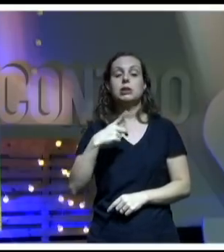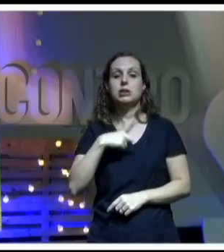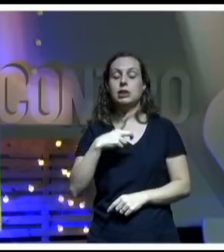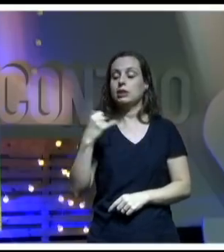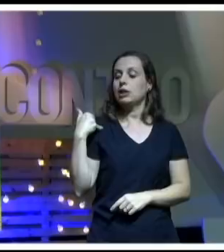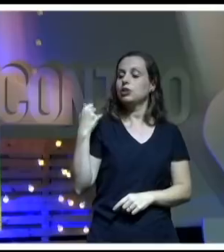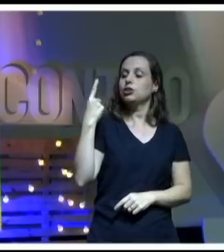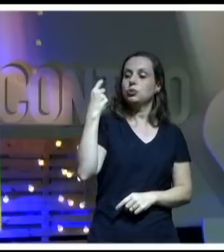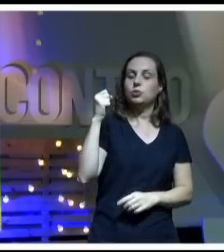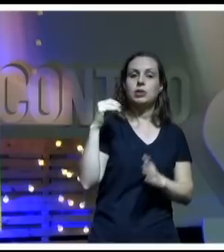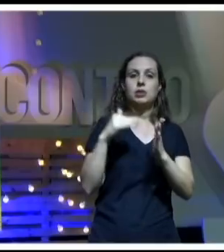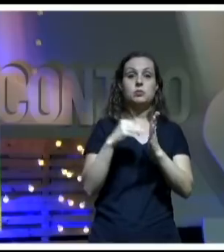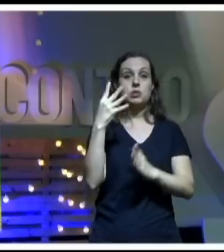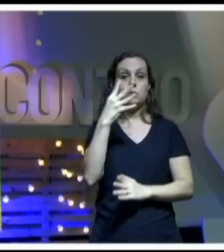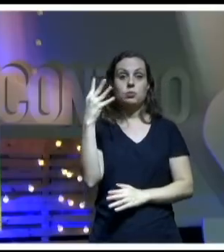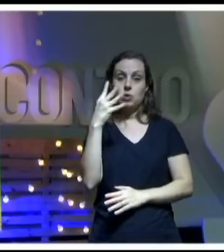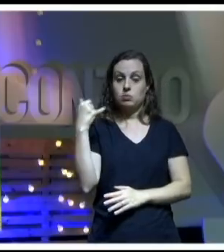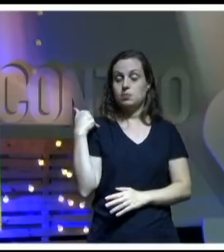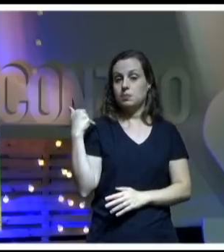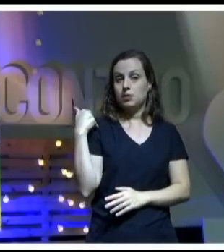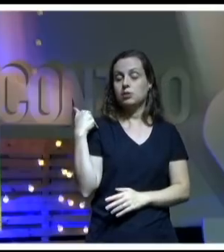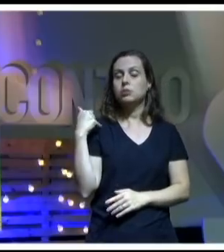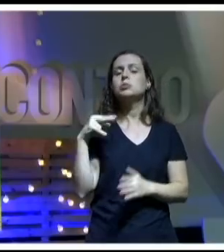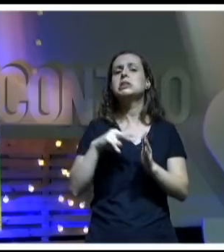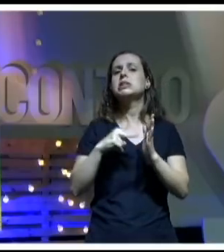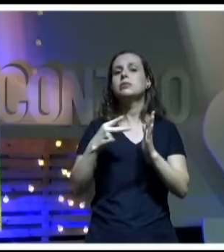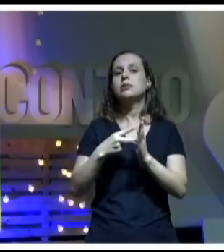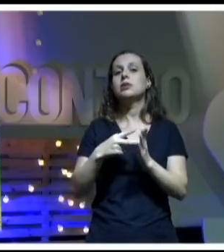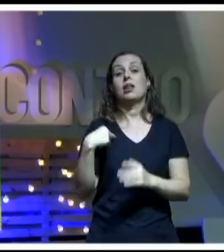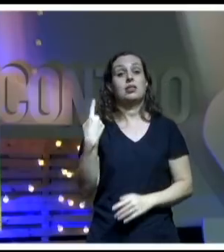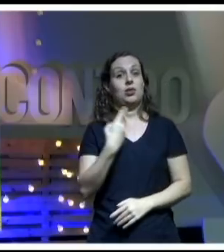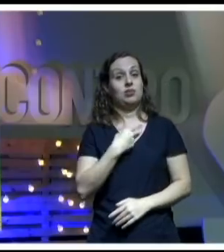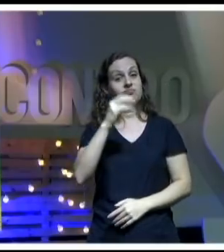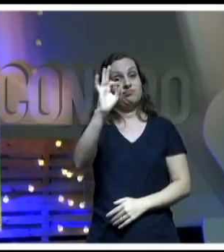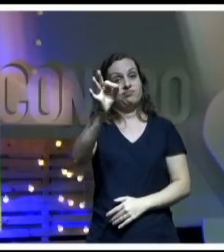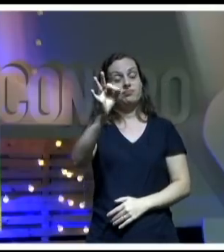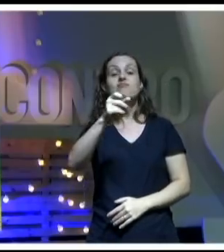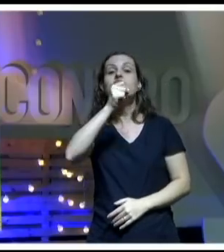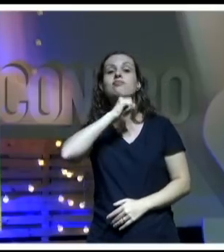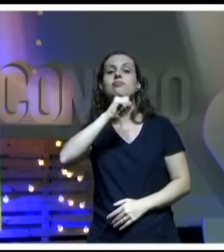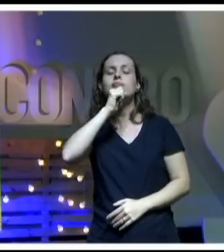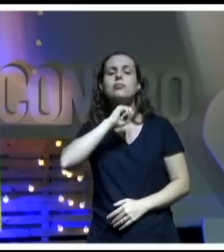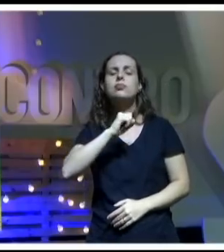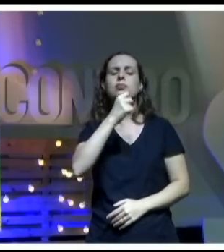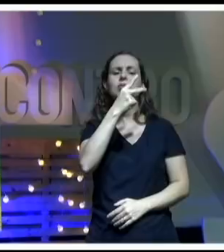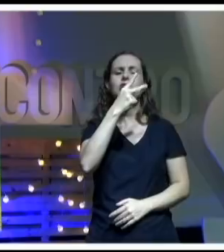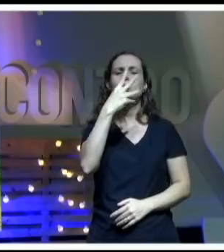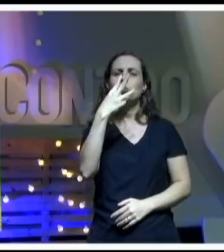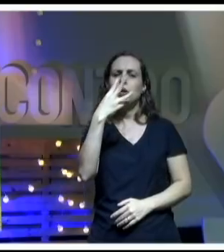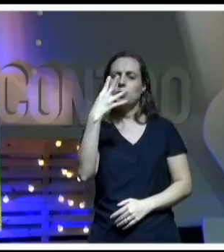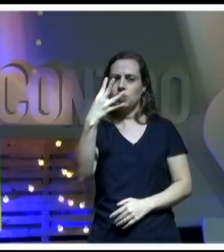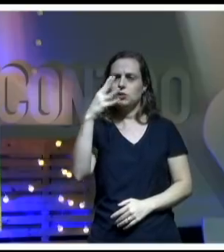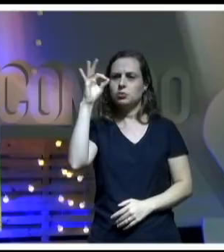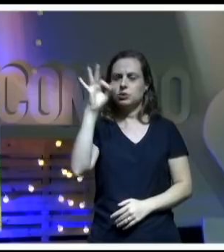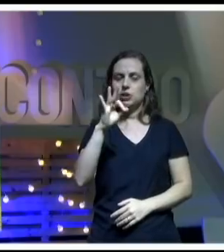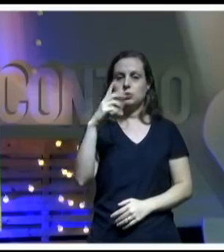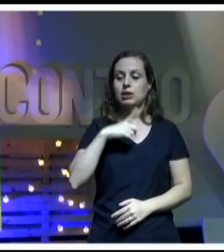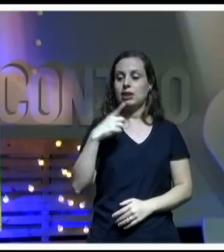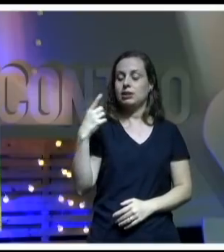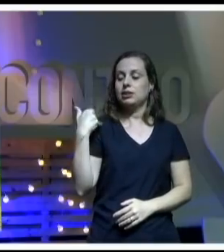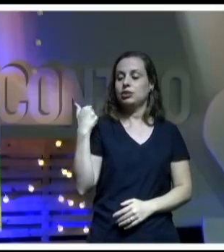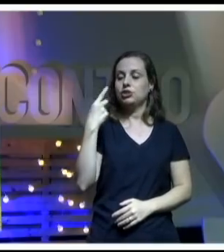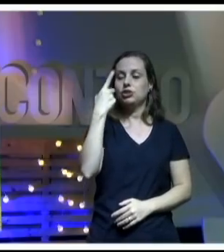44 anos sabe que significa que nós estamos envelhecendo porque só 24% têm entre 18 e